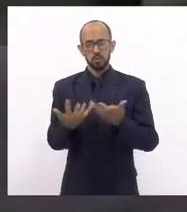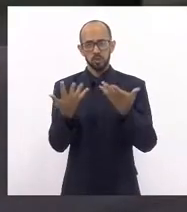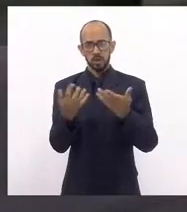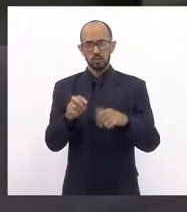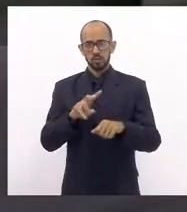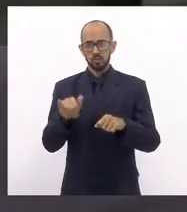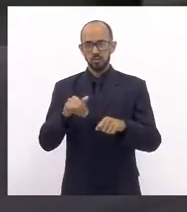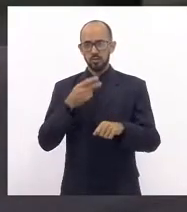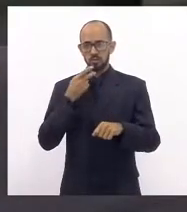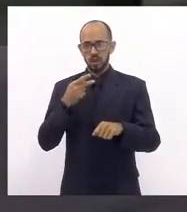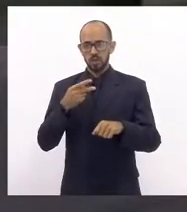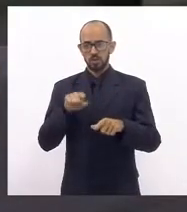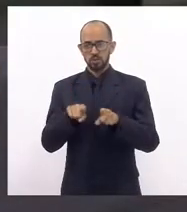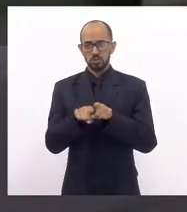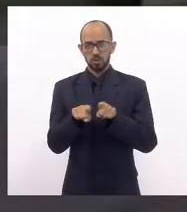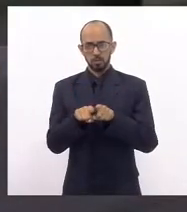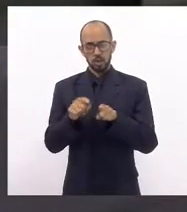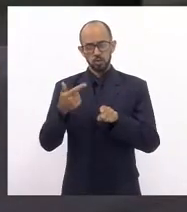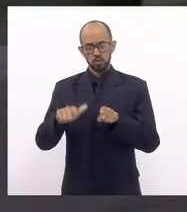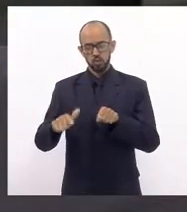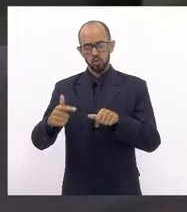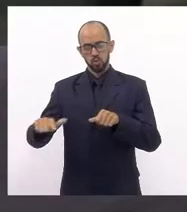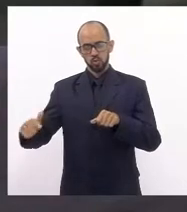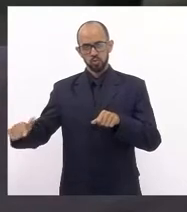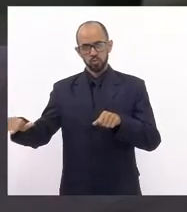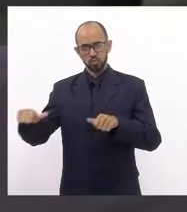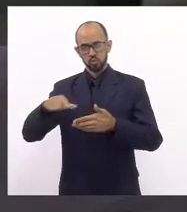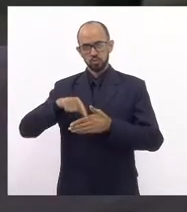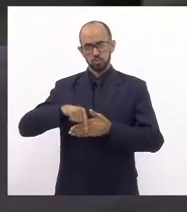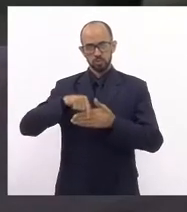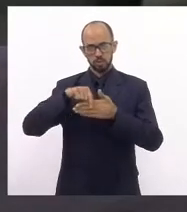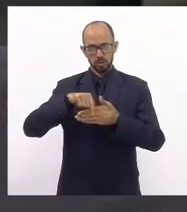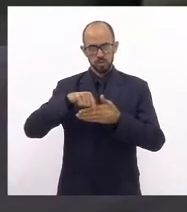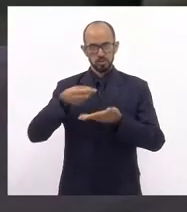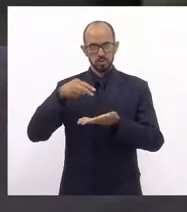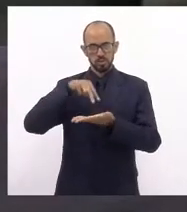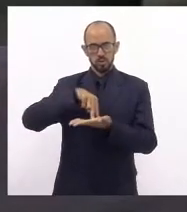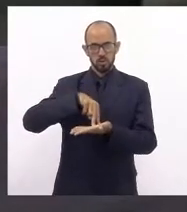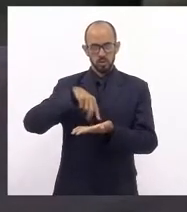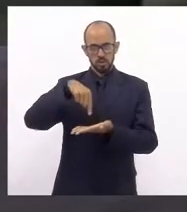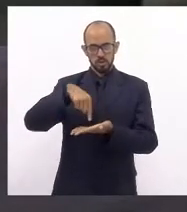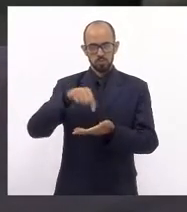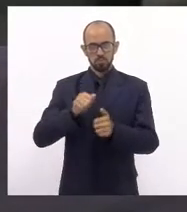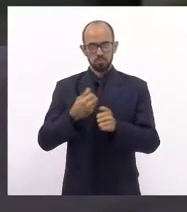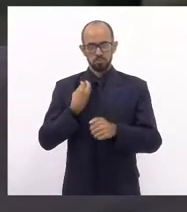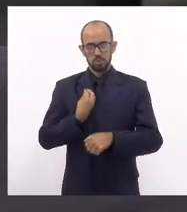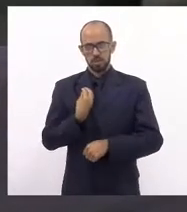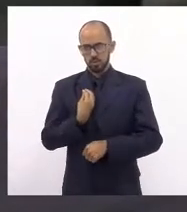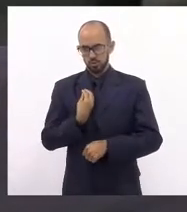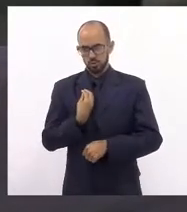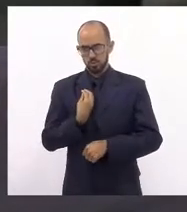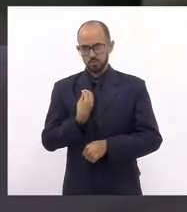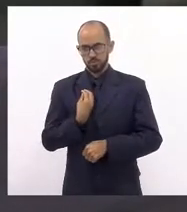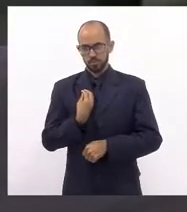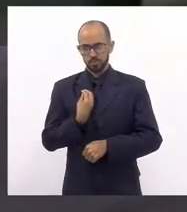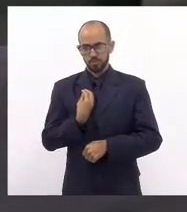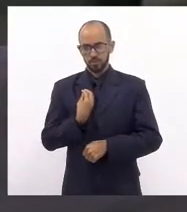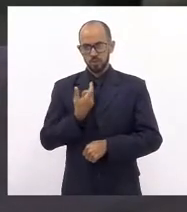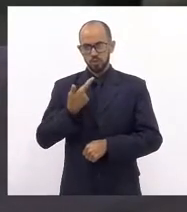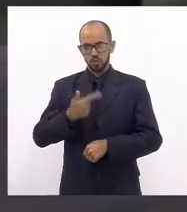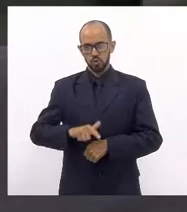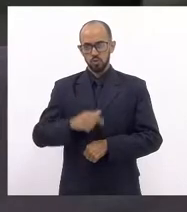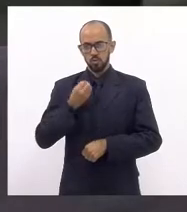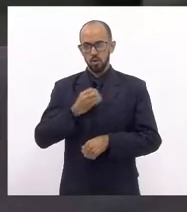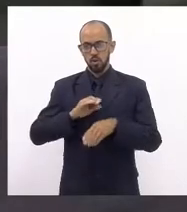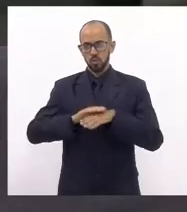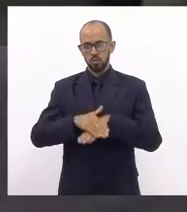aqui citando os demais, as demais autoridades presentes. Mais uma vez, boa noite